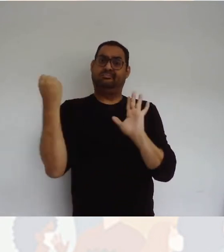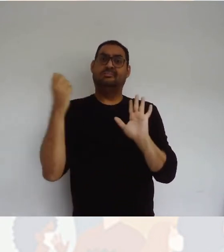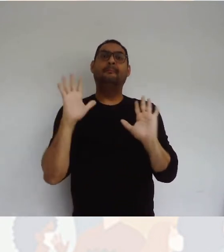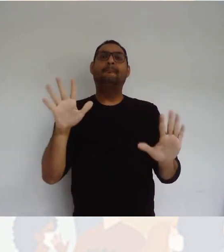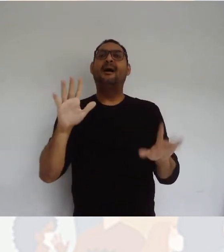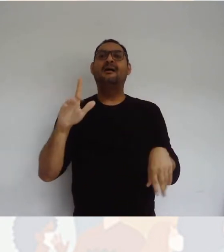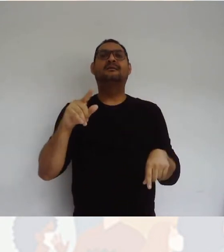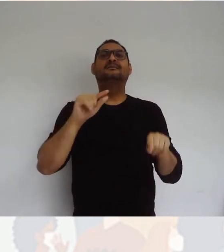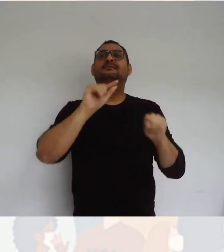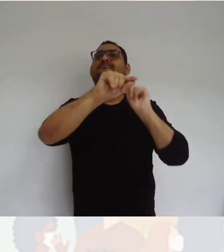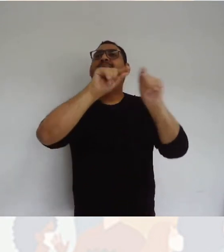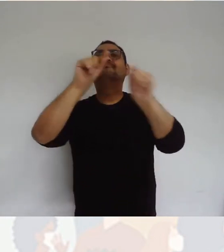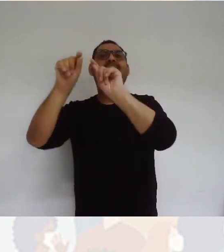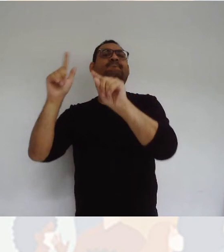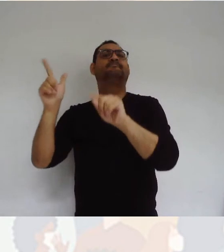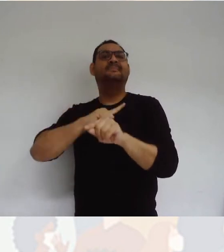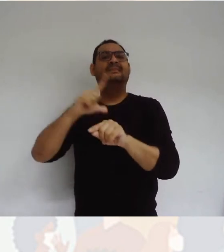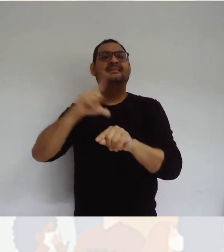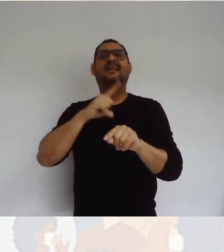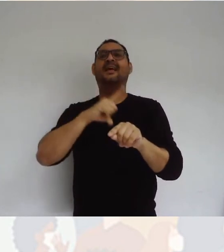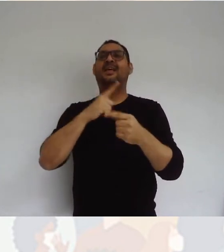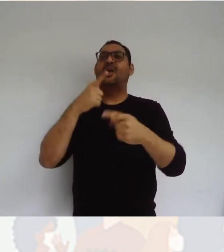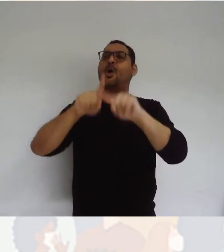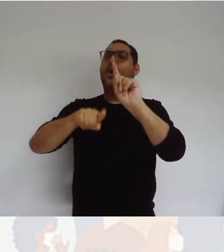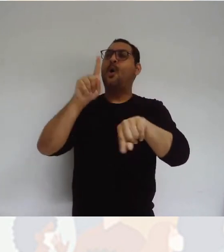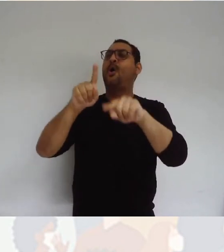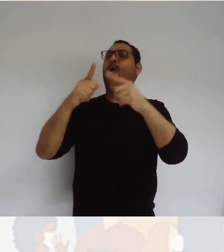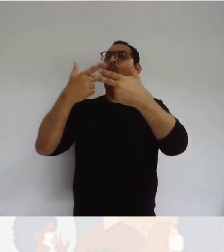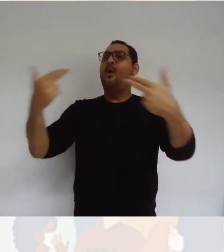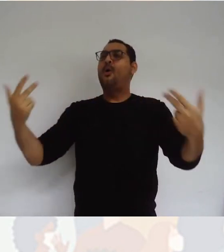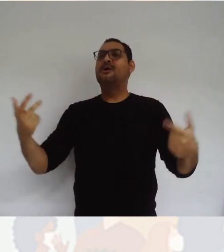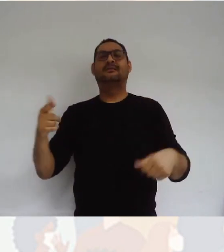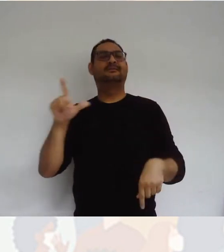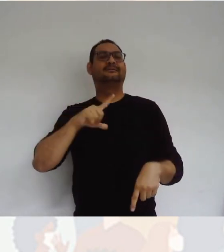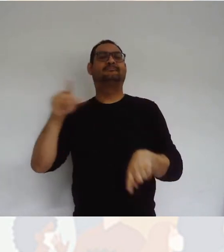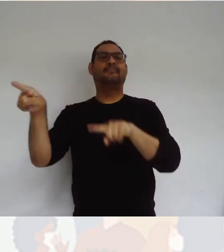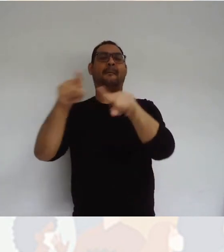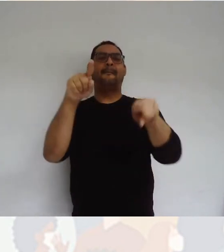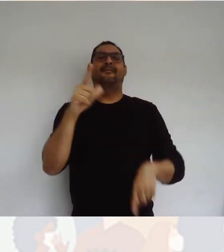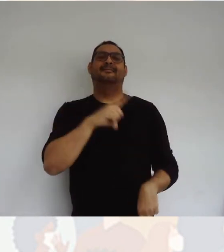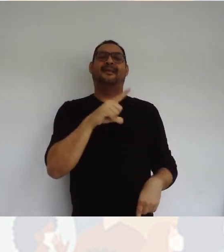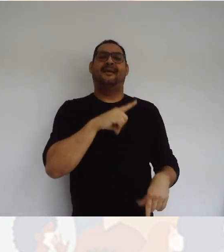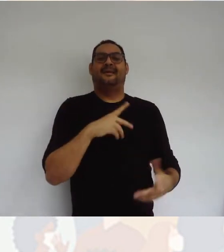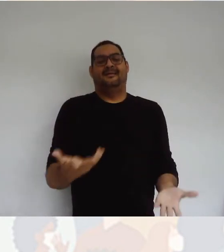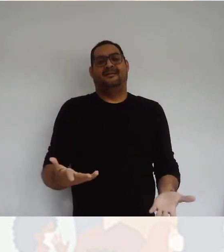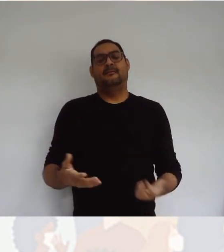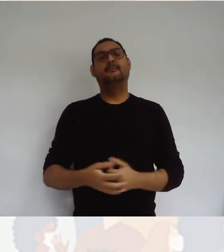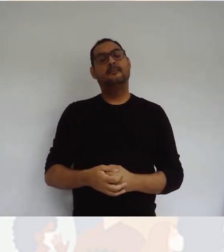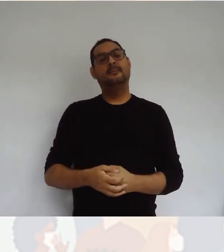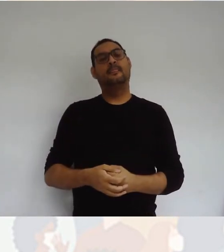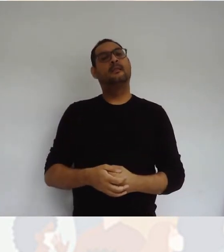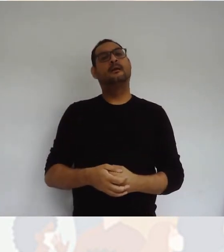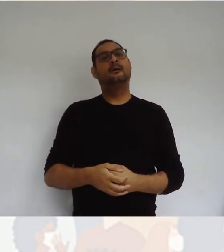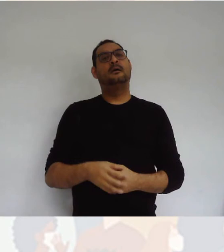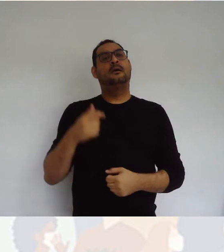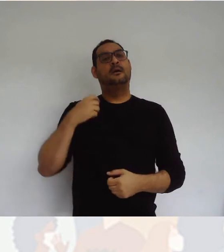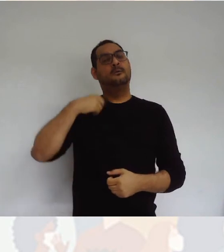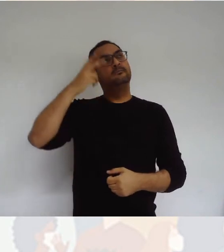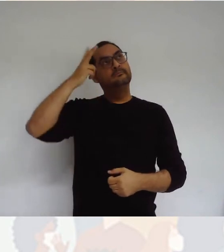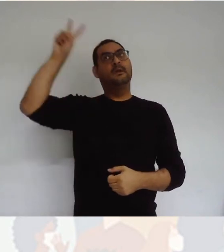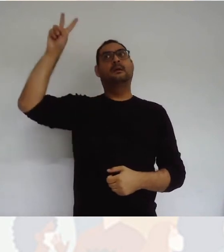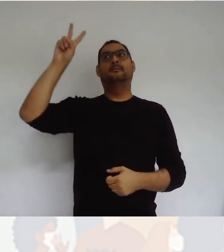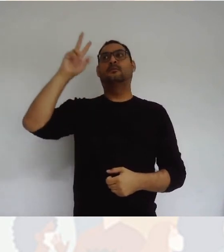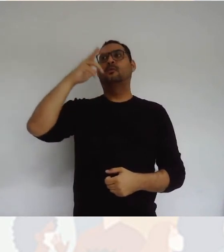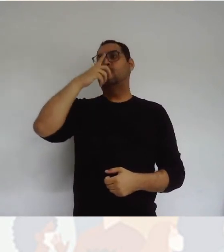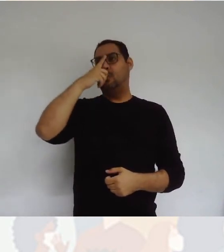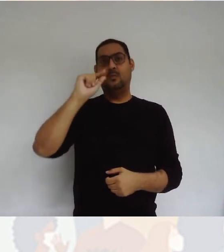tudo, né? Ela está também nas coisas, partilhando a nossa forma de vida, e isso traz para mim uma